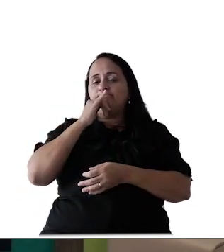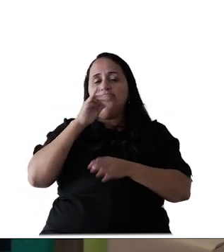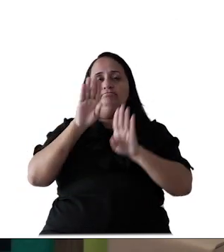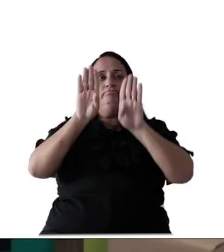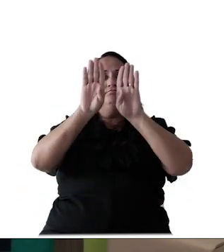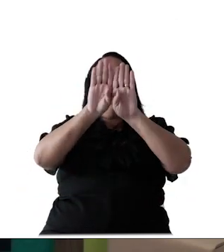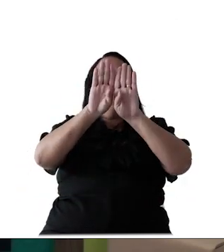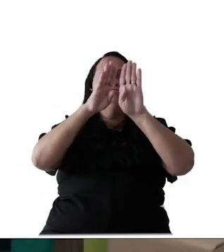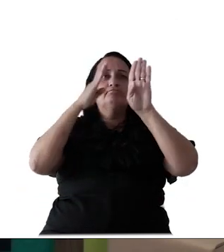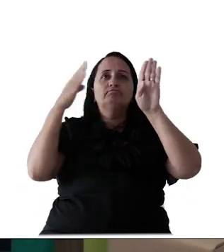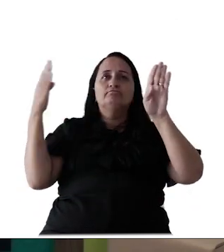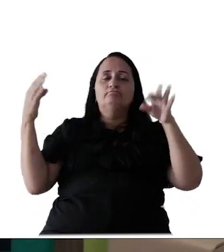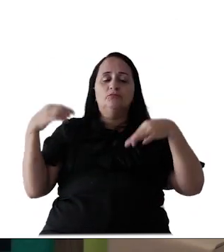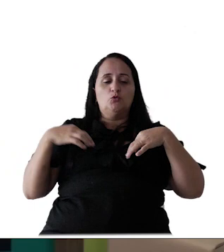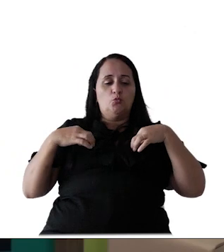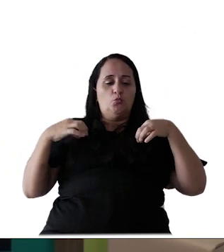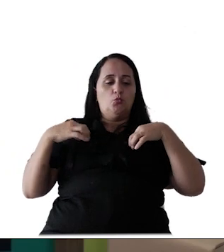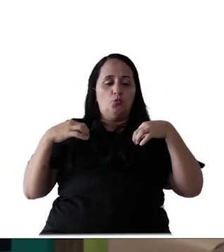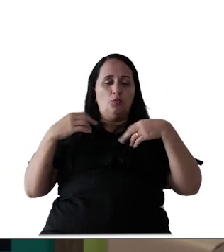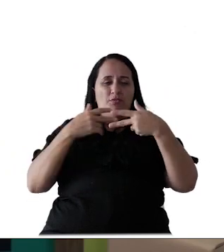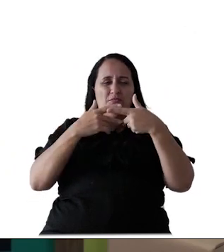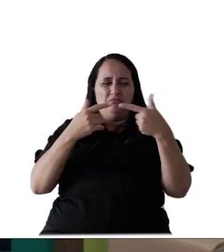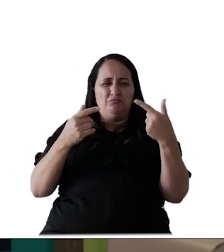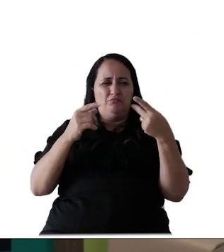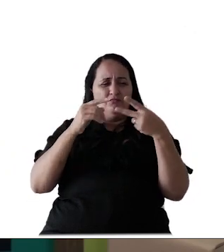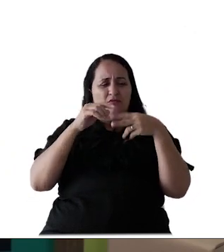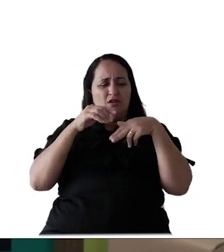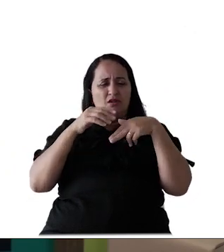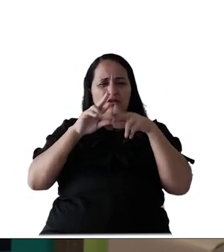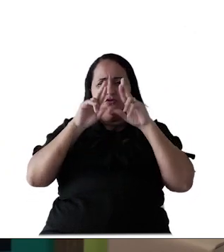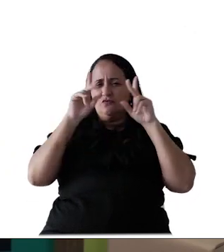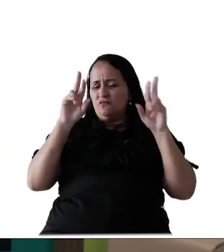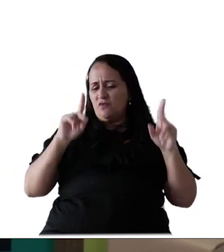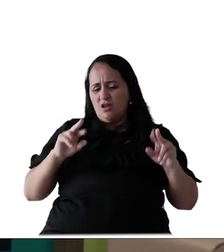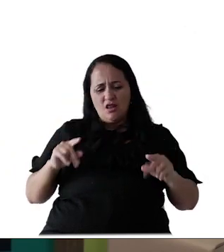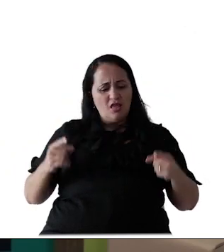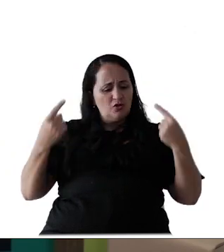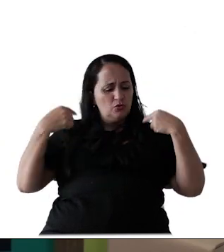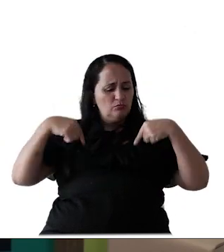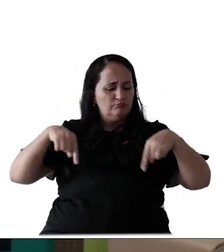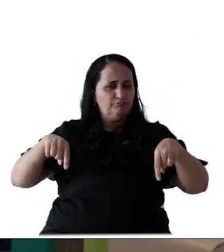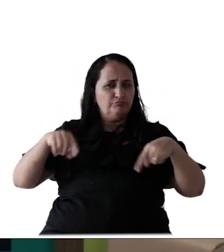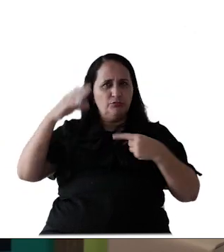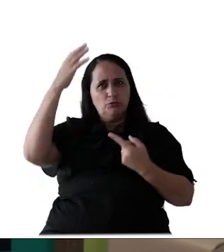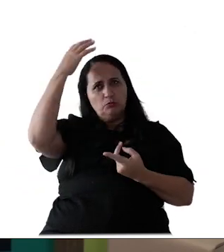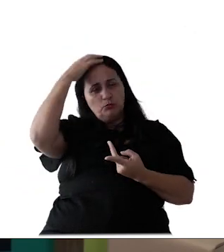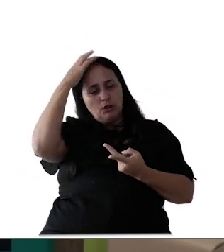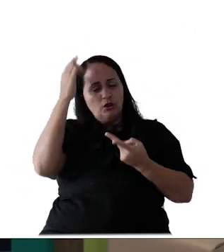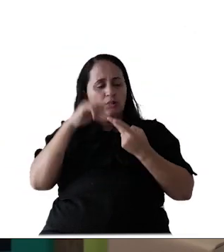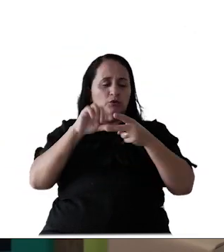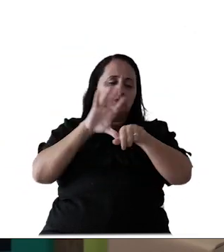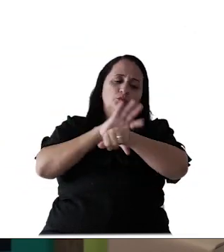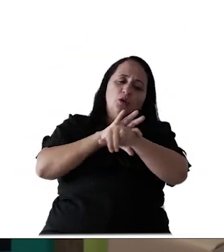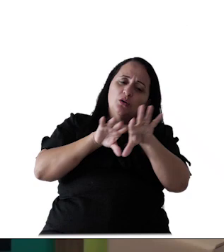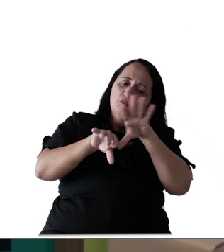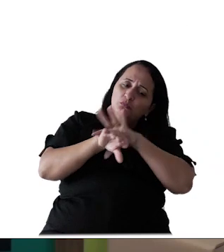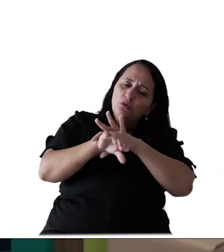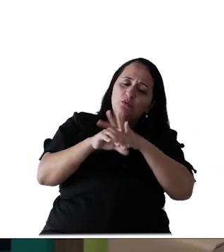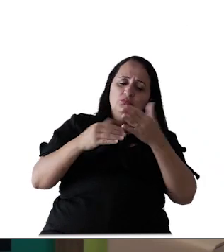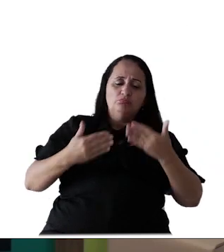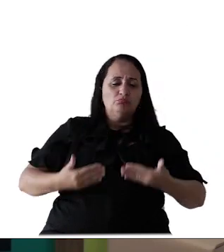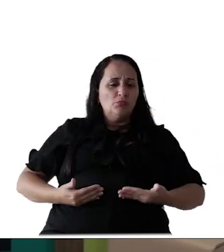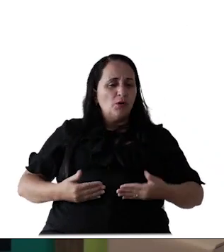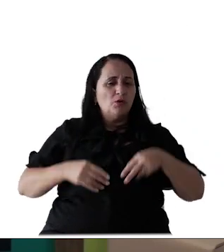tem calça, tem short, tem bermuda, tem blusa, tem camiseta, tem casaco. Olha quantas opções. E a